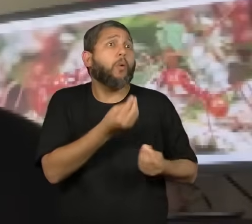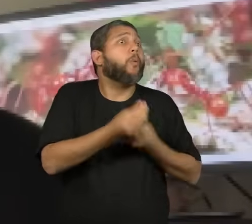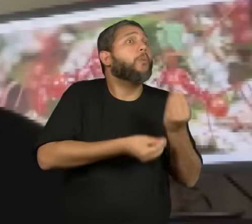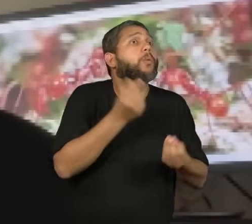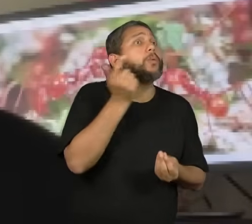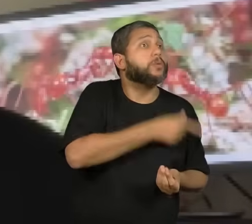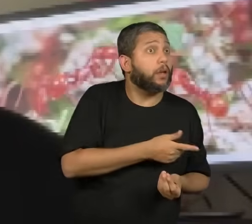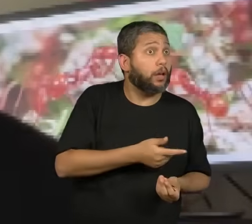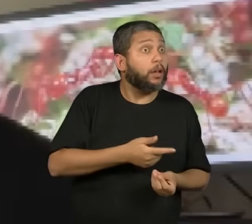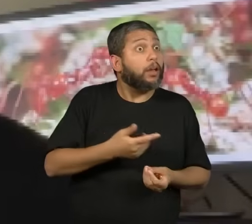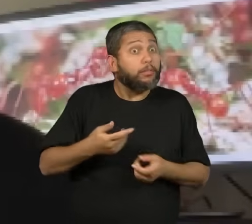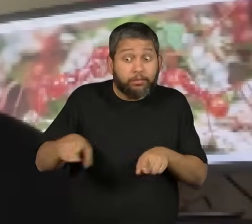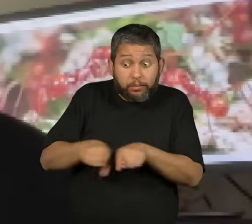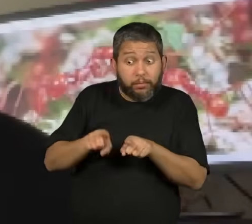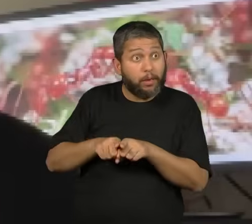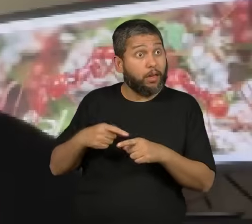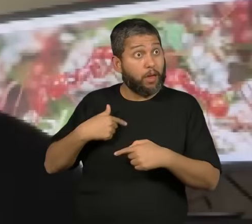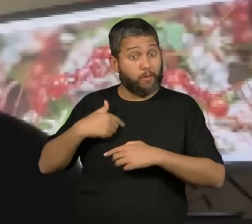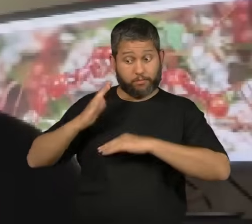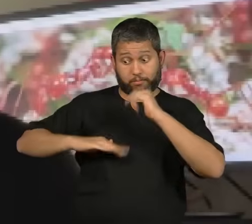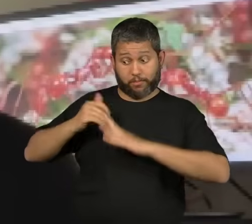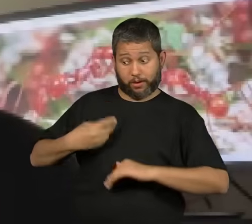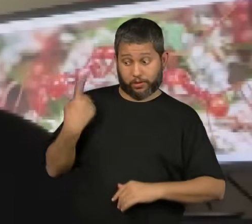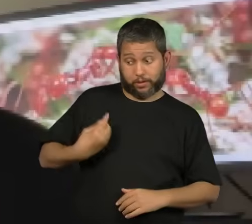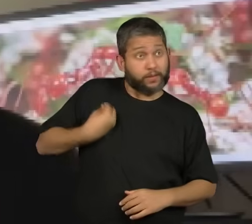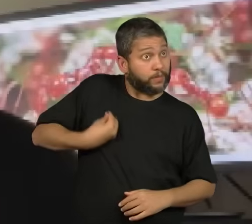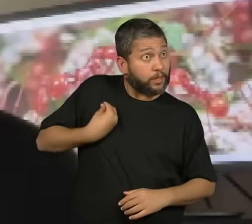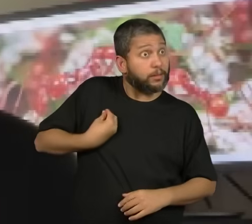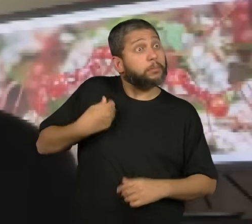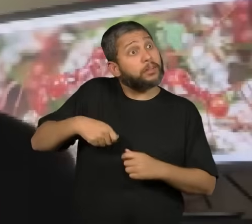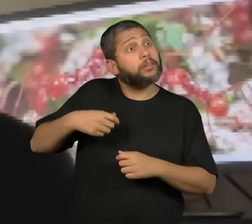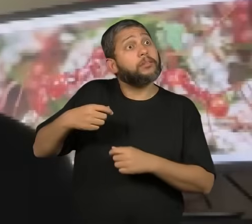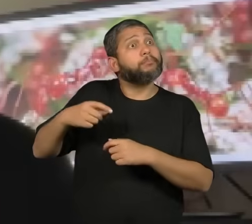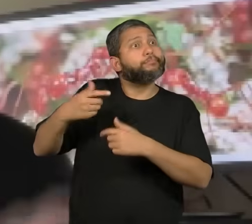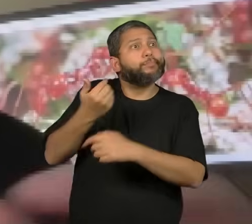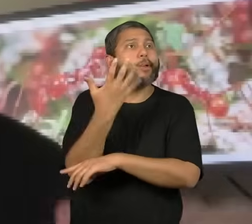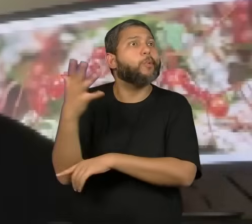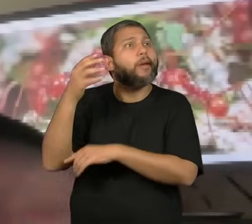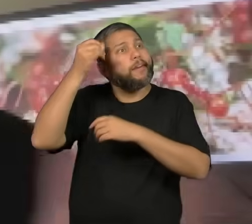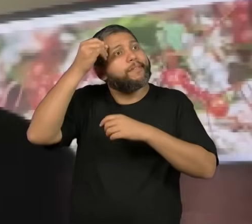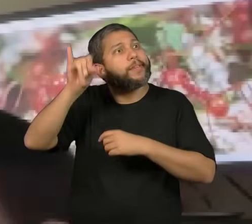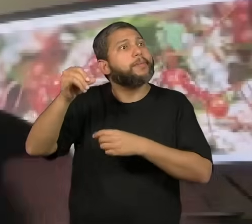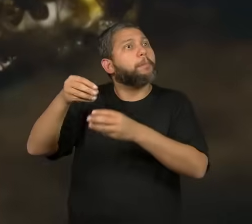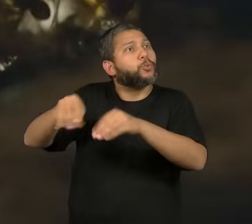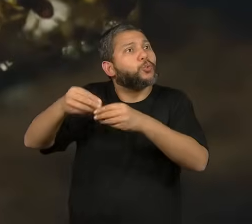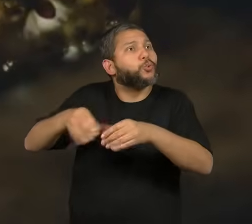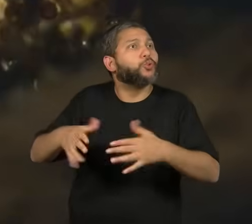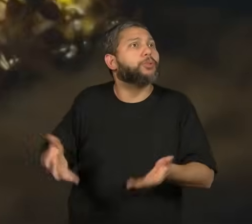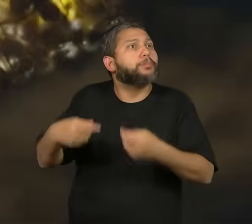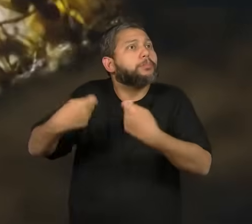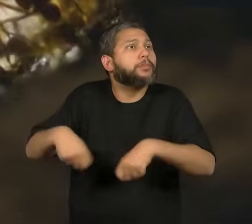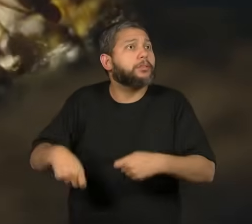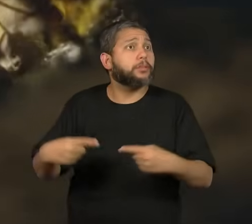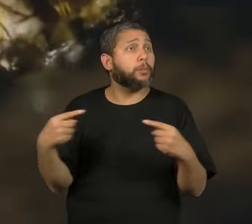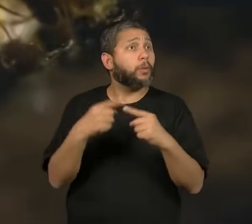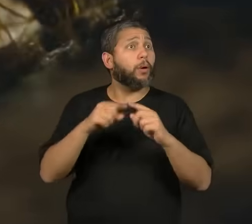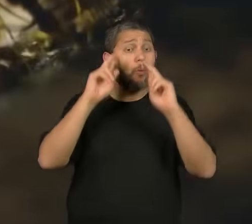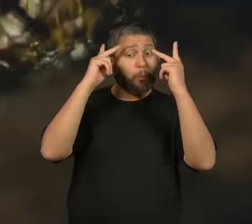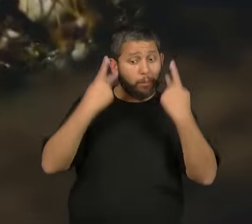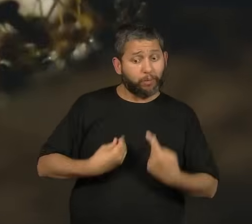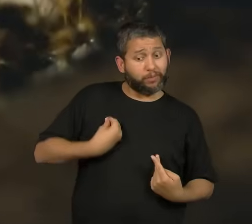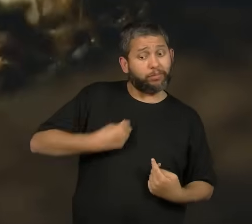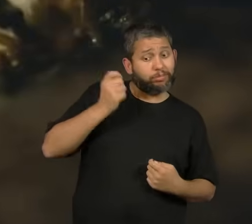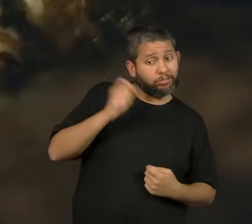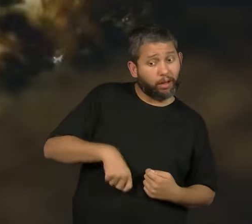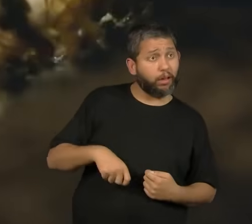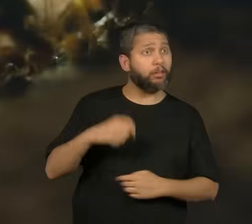são menos nocivos à natureza são cruciais para que a gente consiga manter uma boa sustentabilidade entre ser humano,